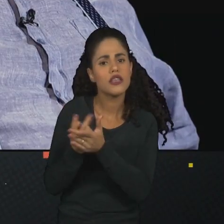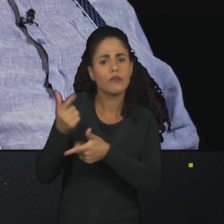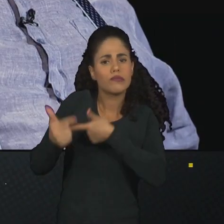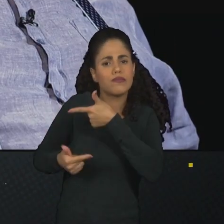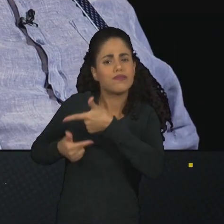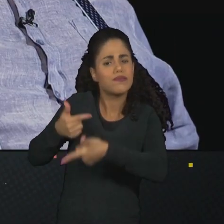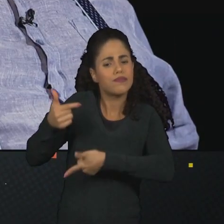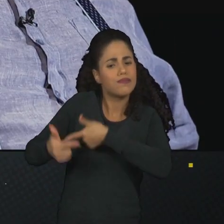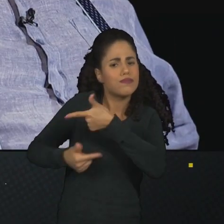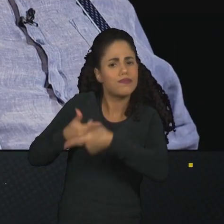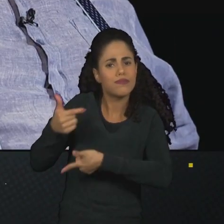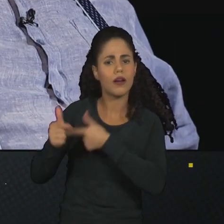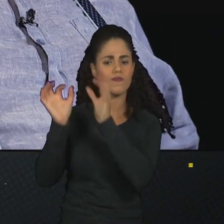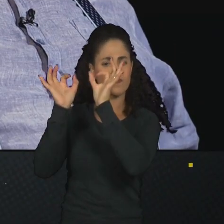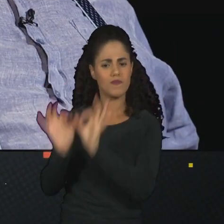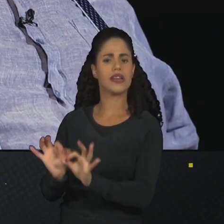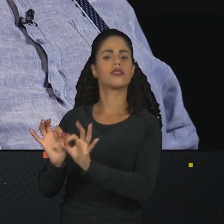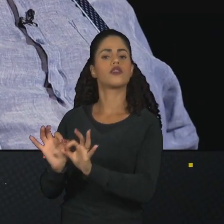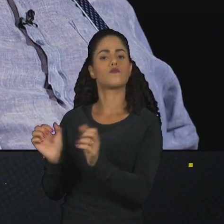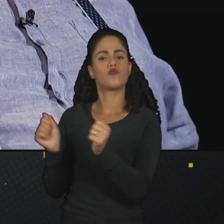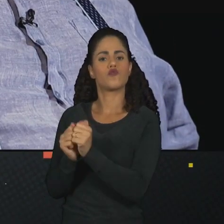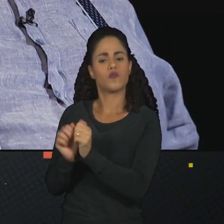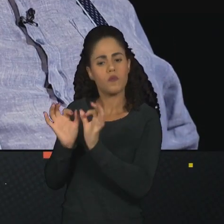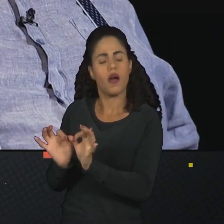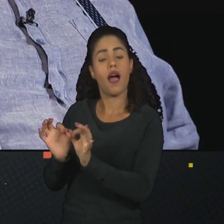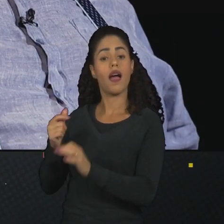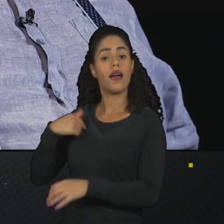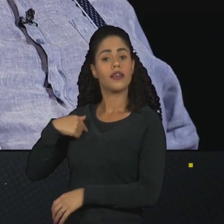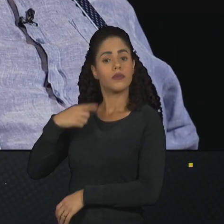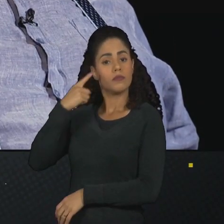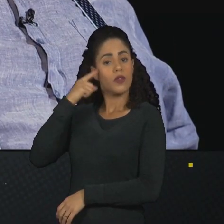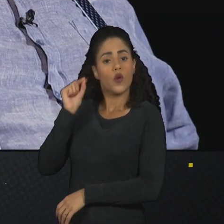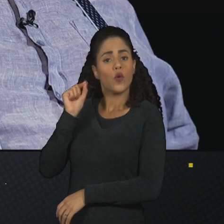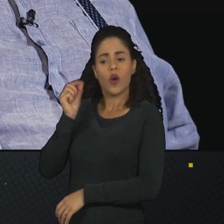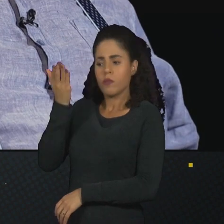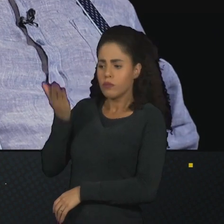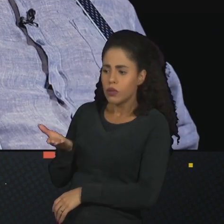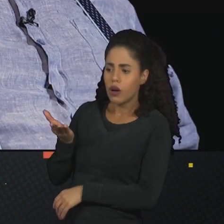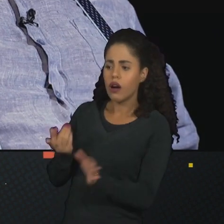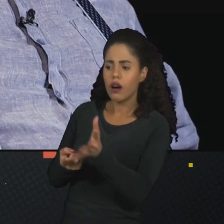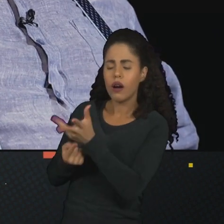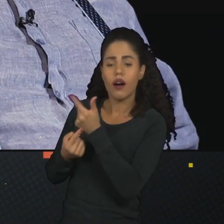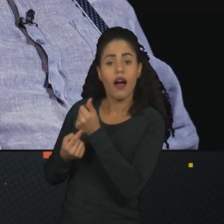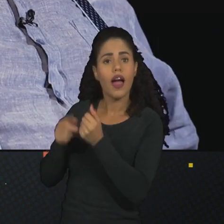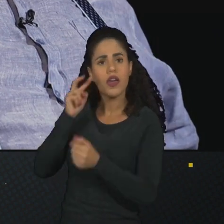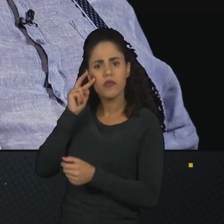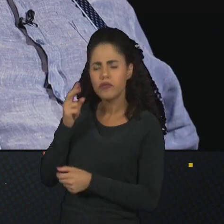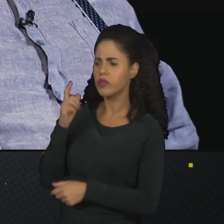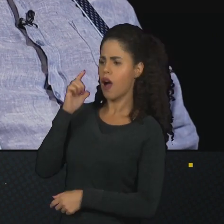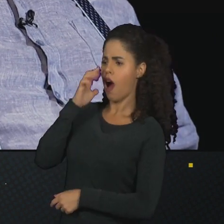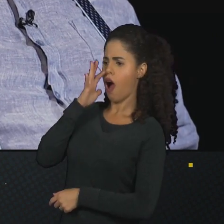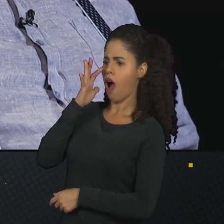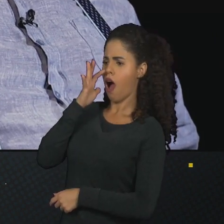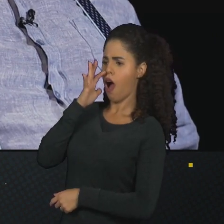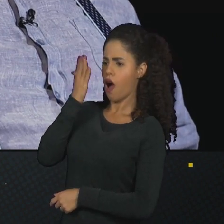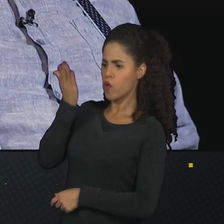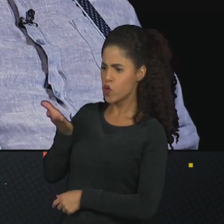trabalho maduro e conciso. Mas o Gilberto Salvador, quando eu passei a admirá-lo